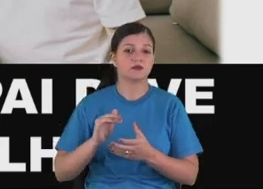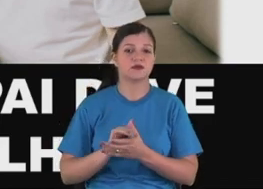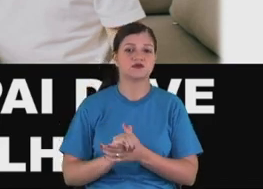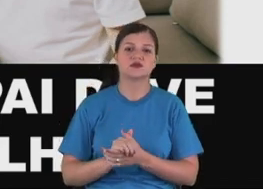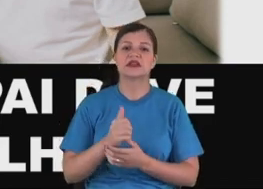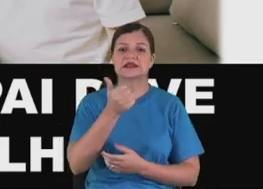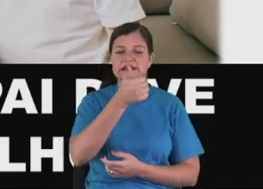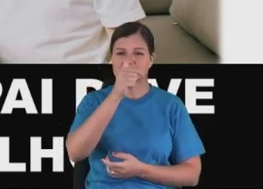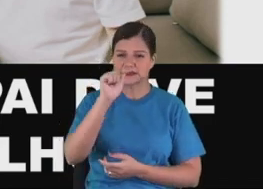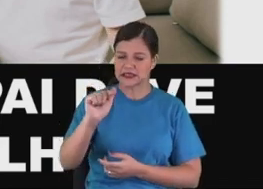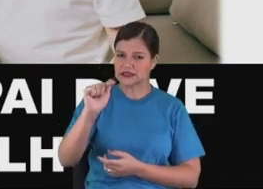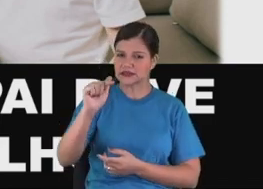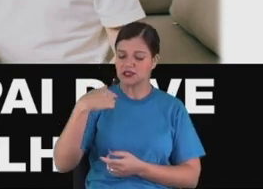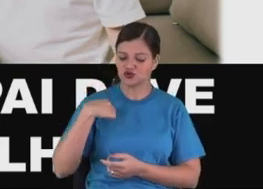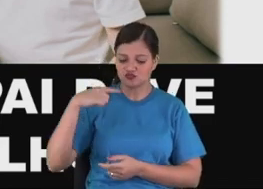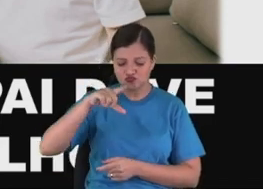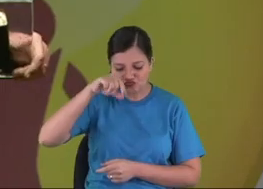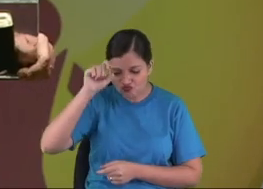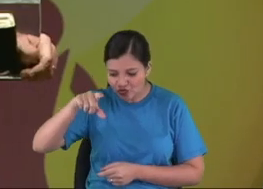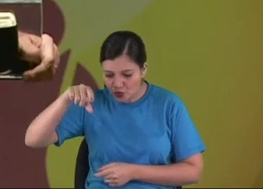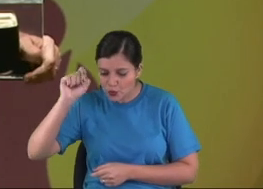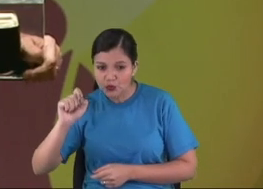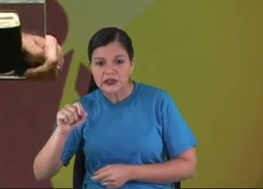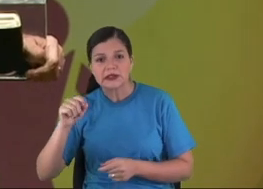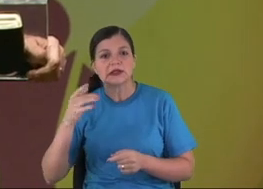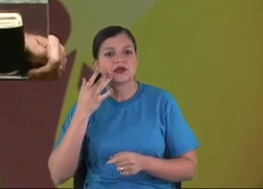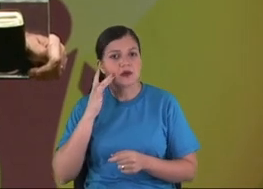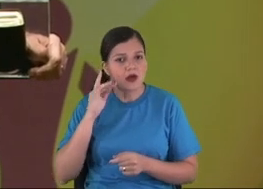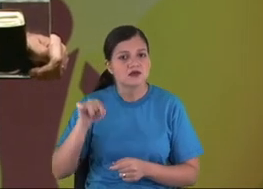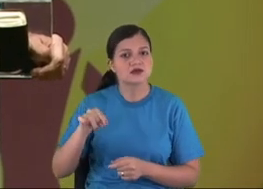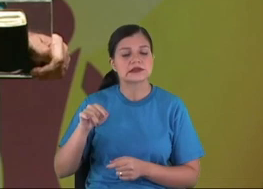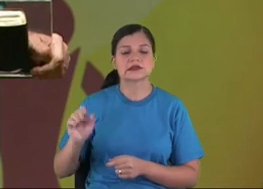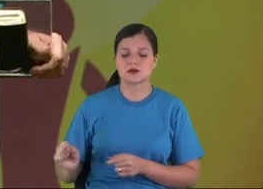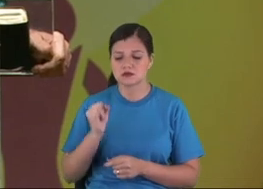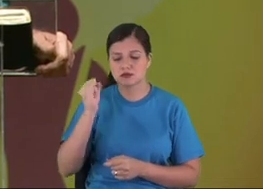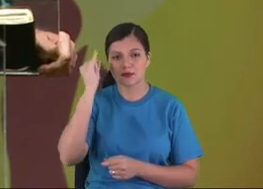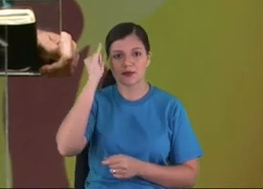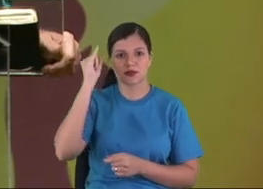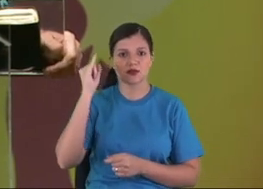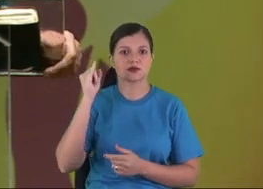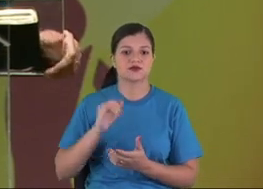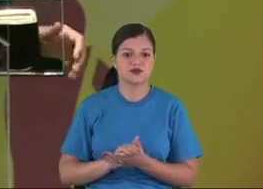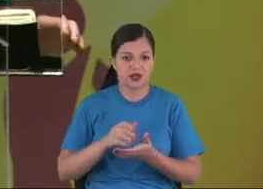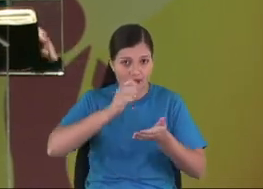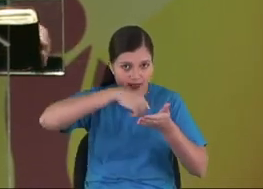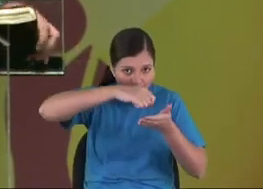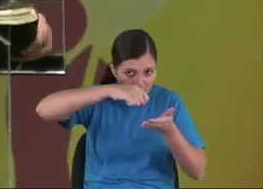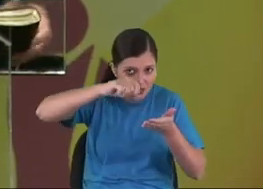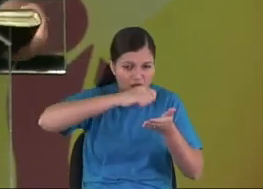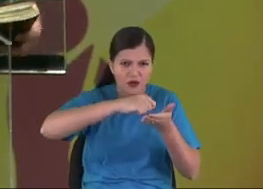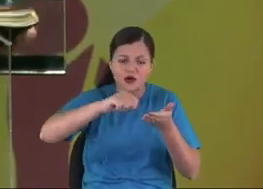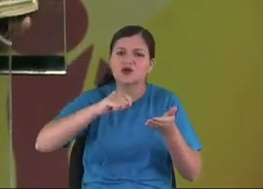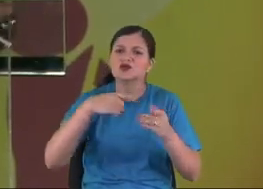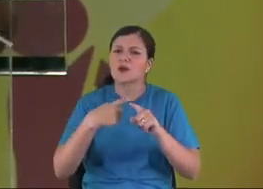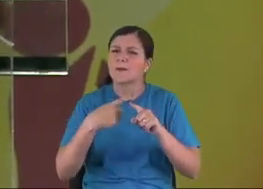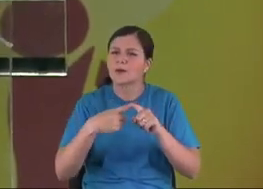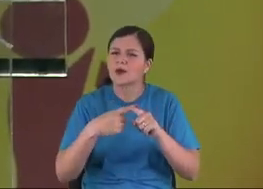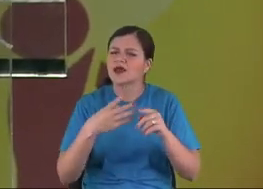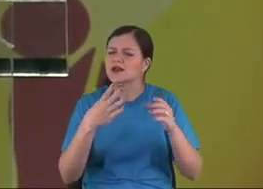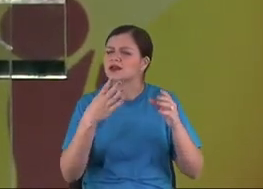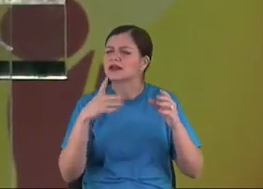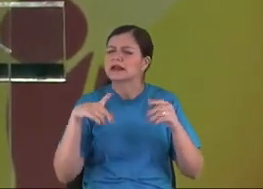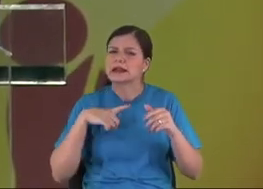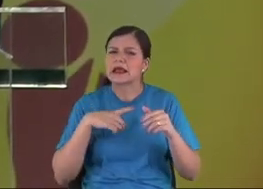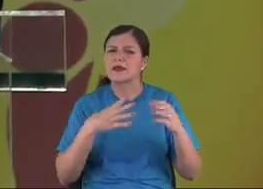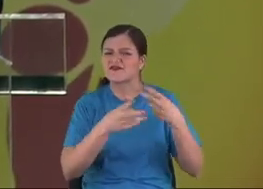escolhi, que eu acho que são bastante importantes. Então, anote os versículos, porque são muitos versículos, e eu não vou